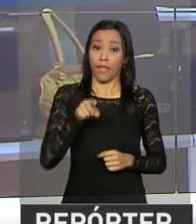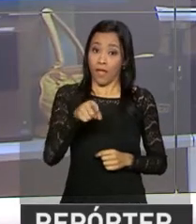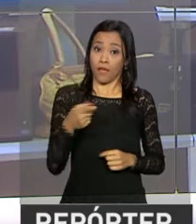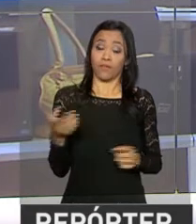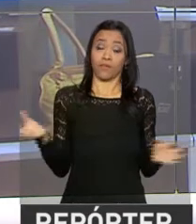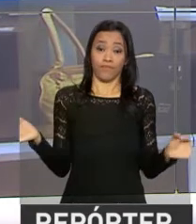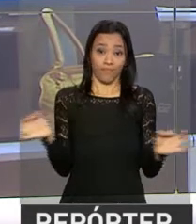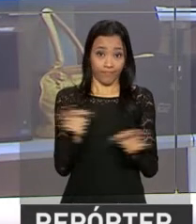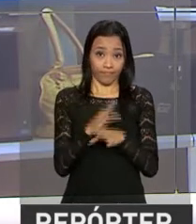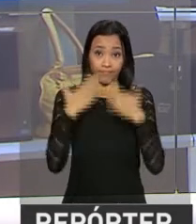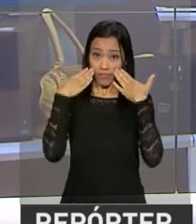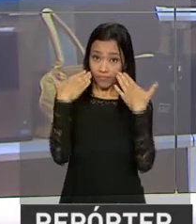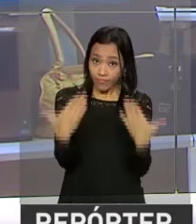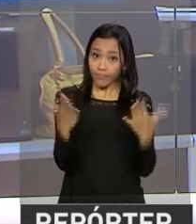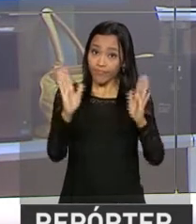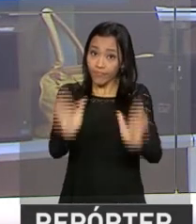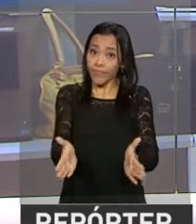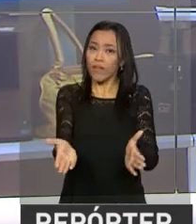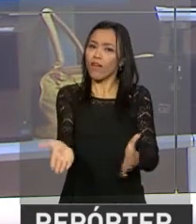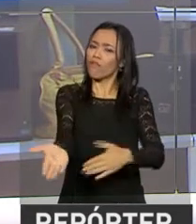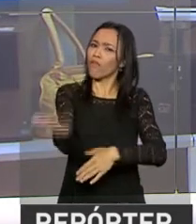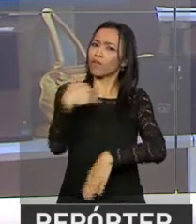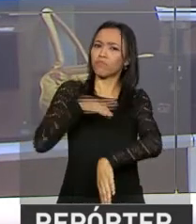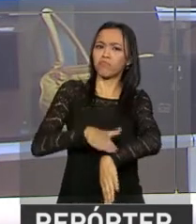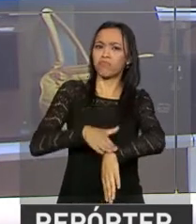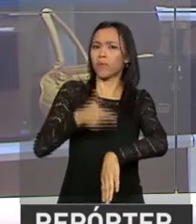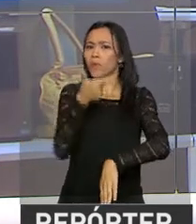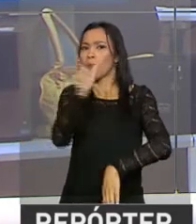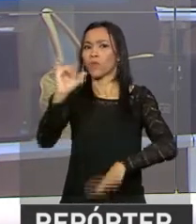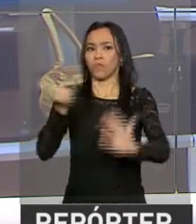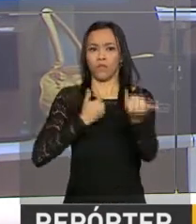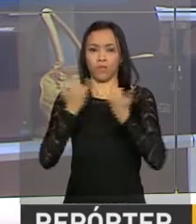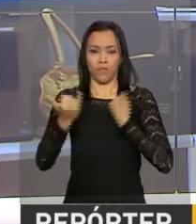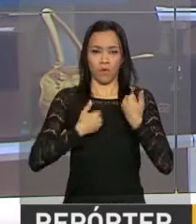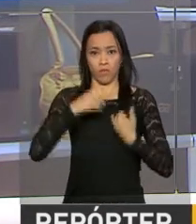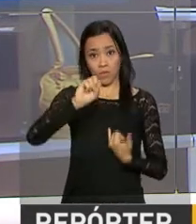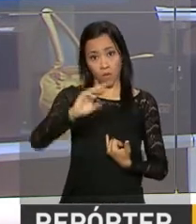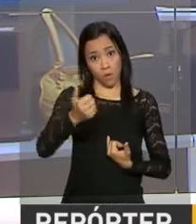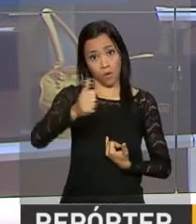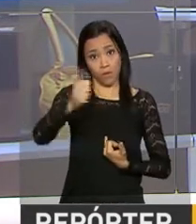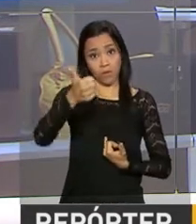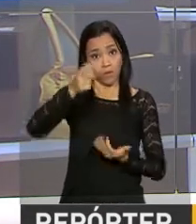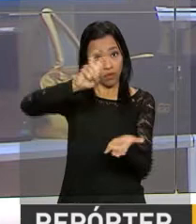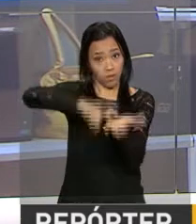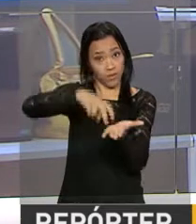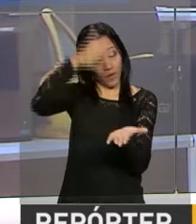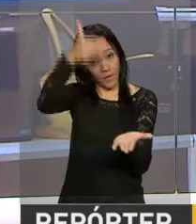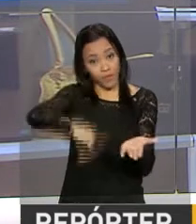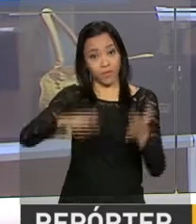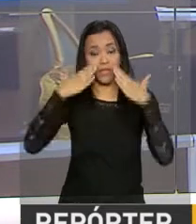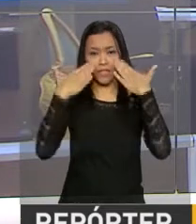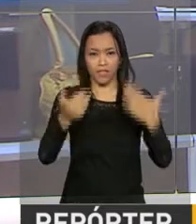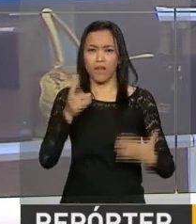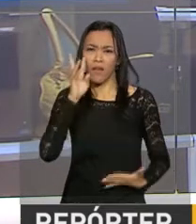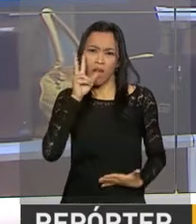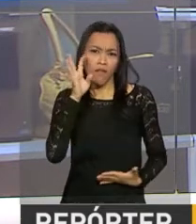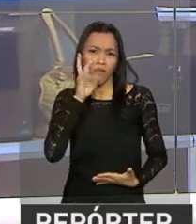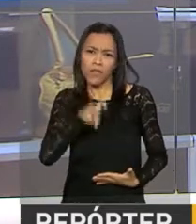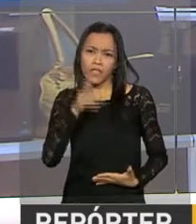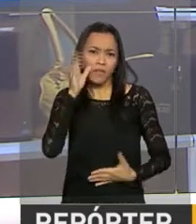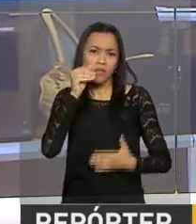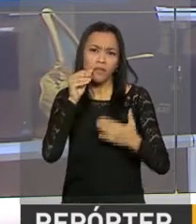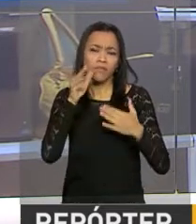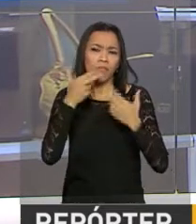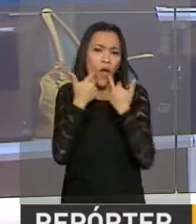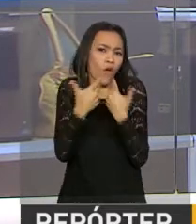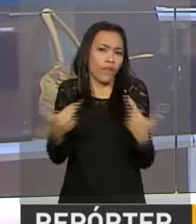edição do repórter nbr termina aqui voltamos a qualquer momento com outras informações ou às 11 da manhã na nossa próxima edição veja também as novidades pelas